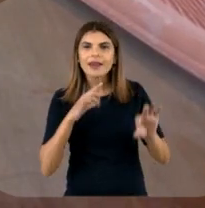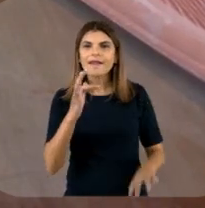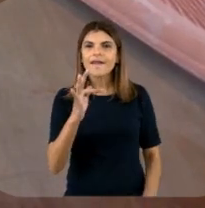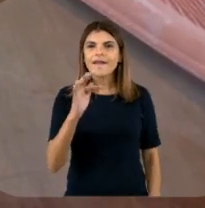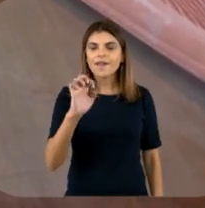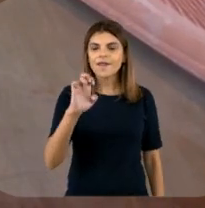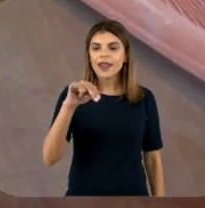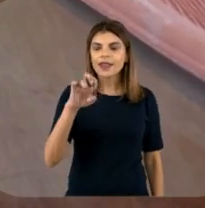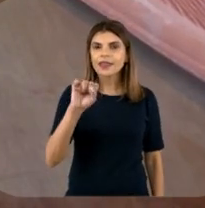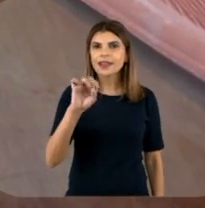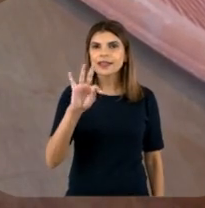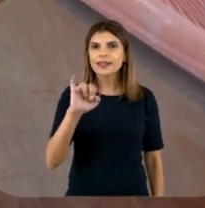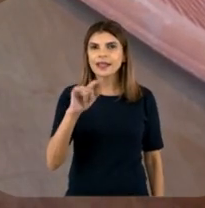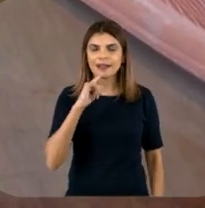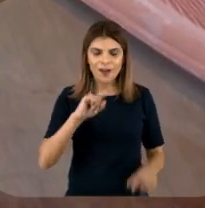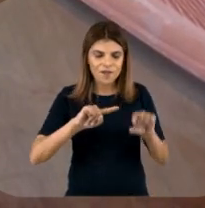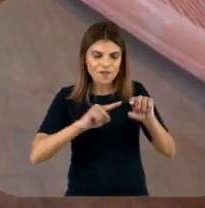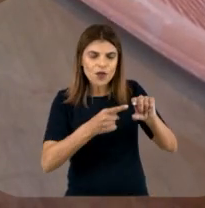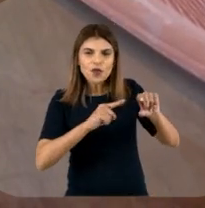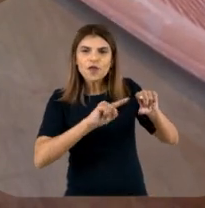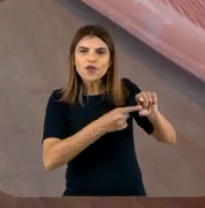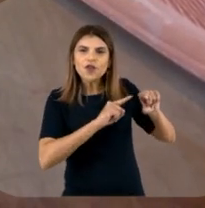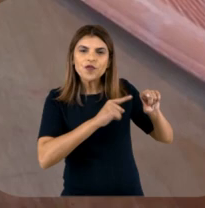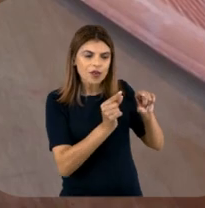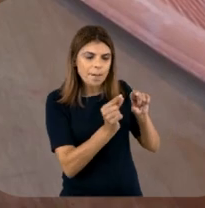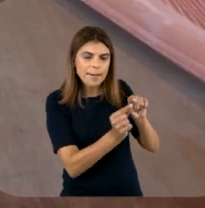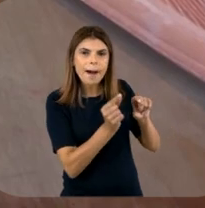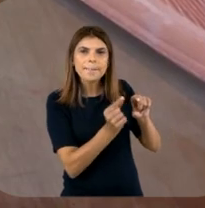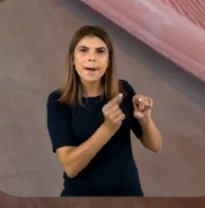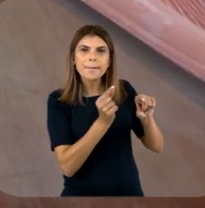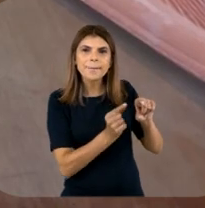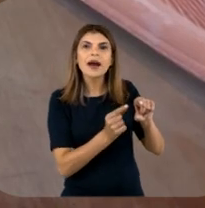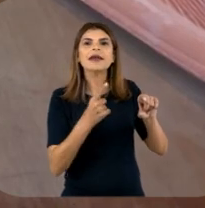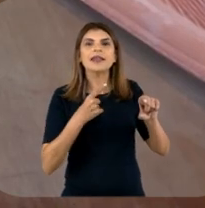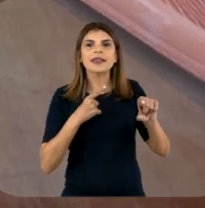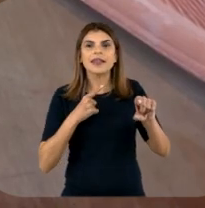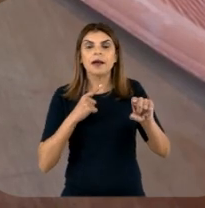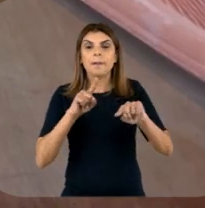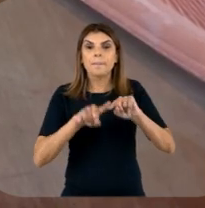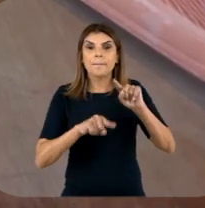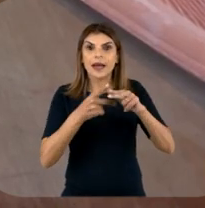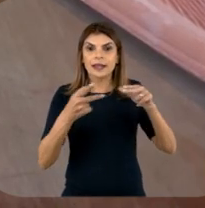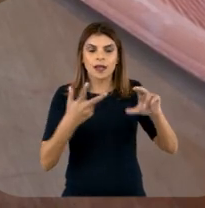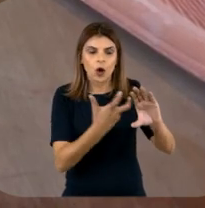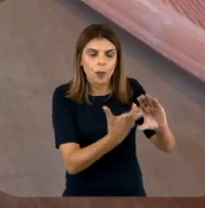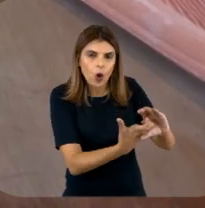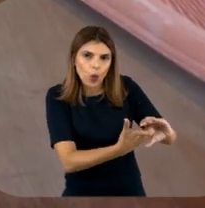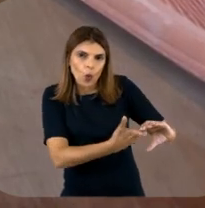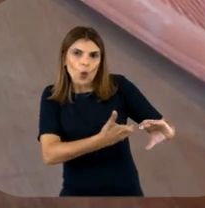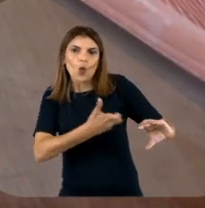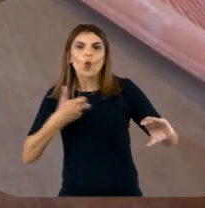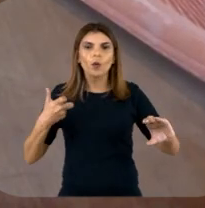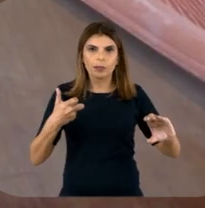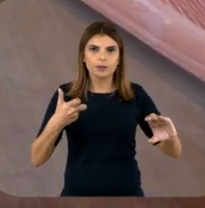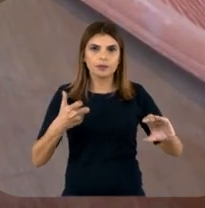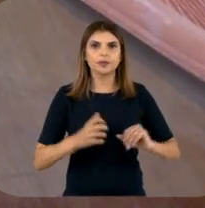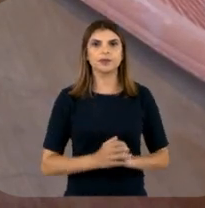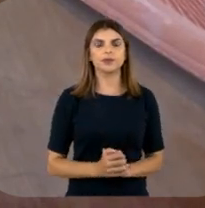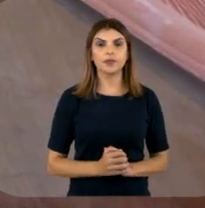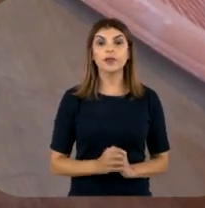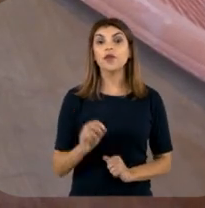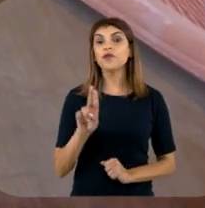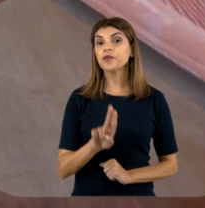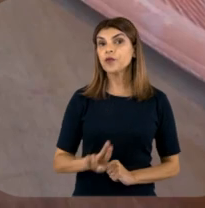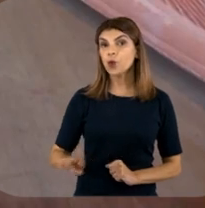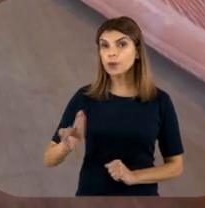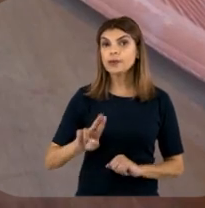aqui, e esses furinhos, essas fenestras, é por onde vai passar o material aspirado. Eu